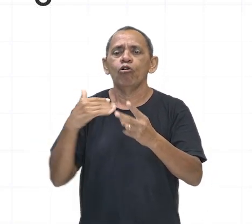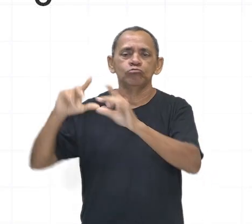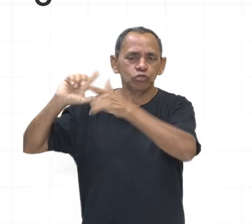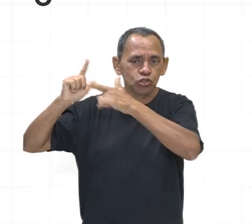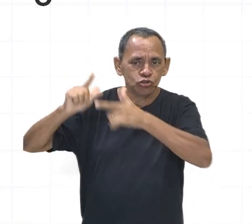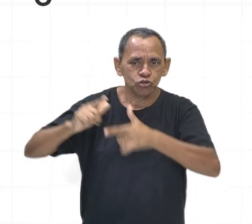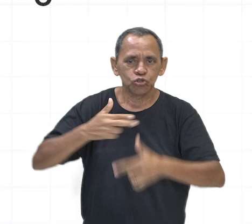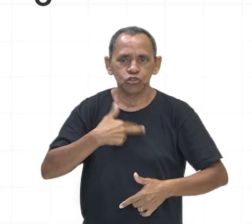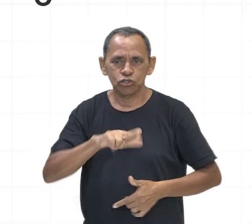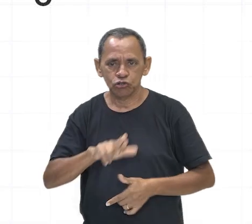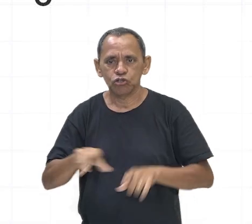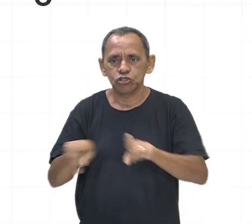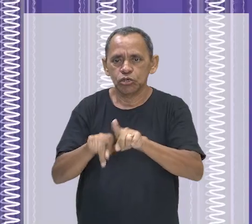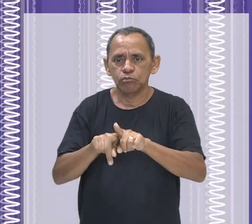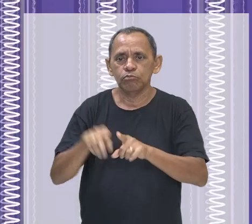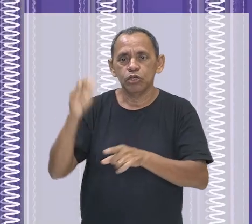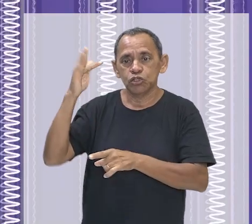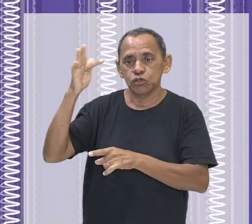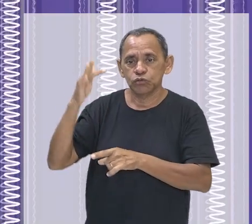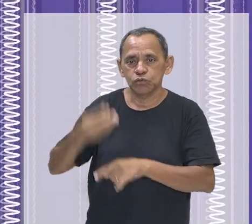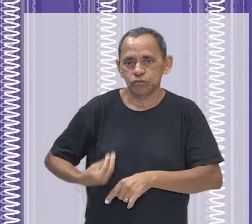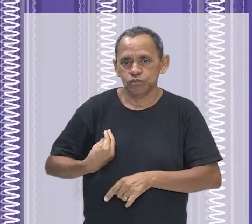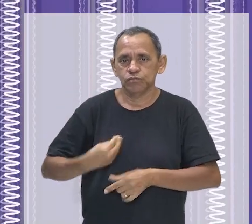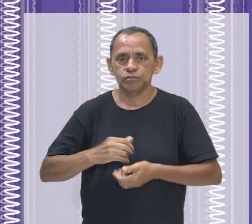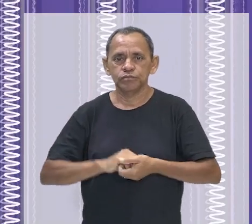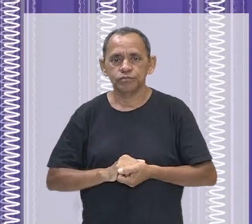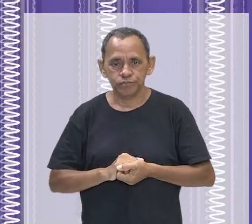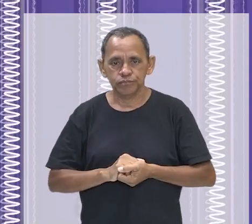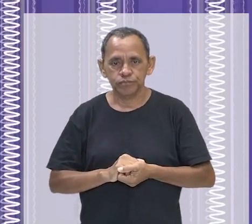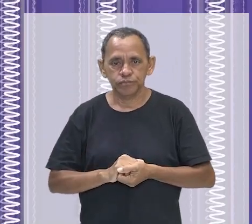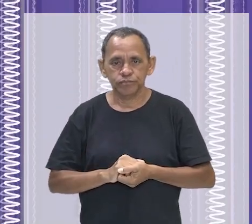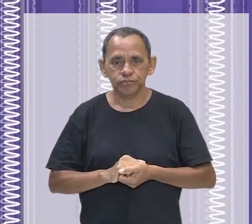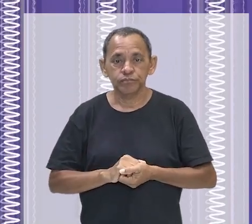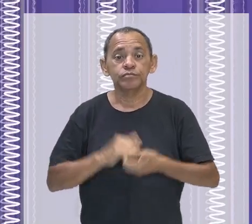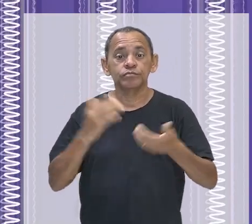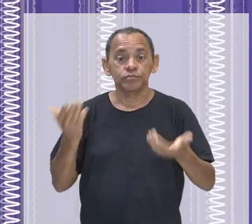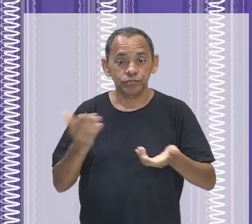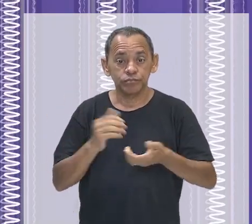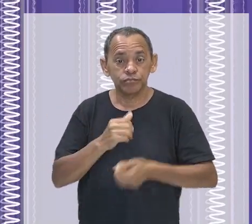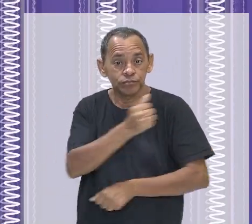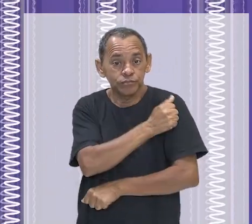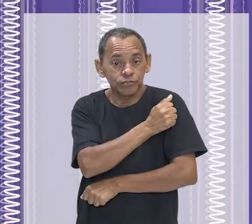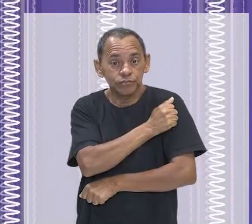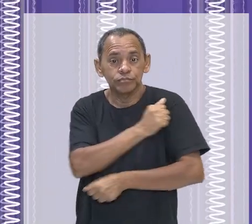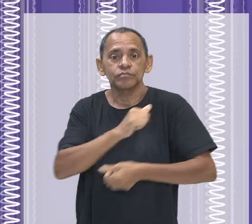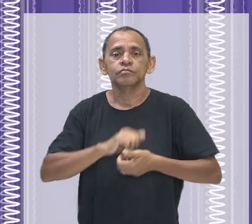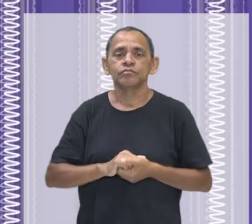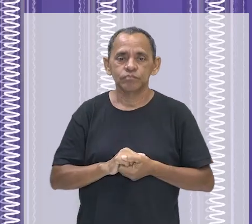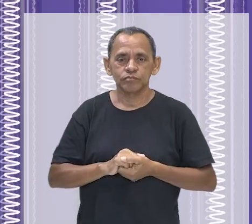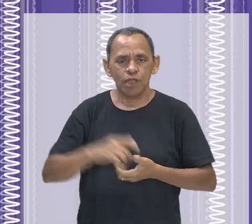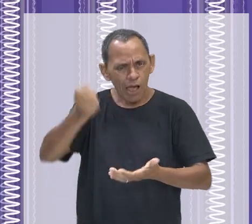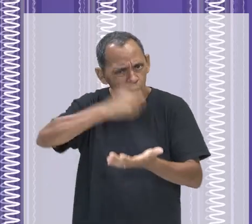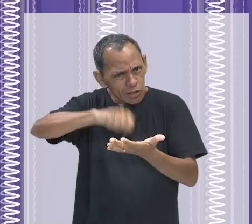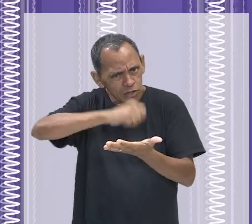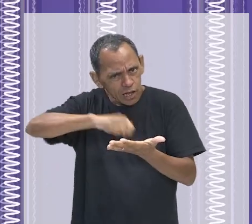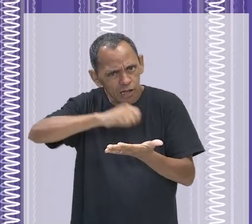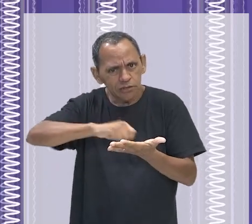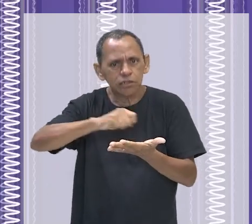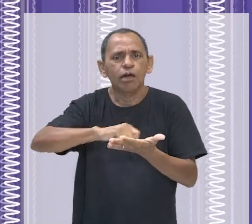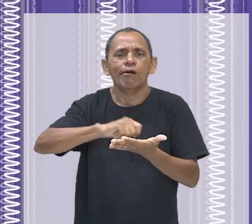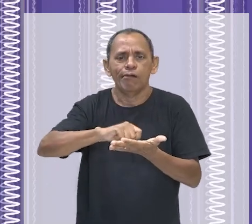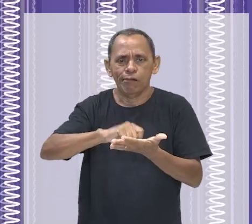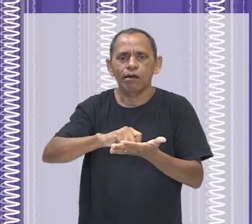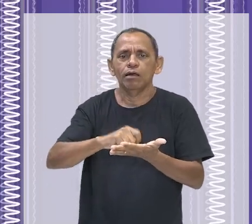nas filosofias de vida. Então, meu caro aluno, minha cara aluna, pega sua caneta,